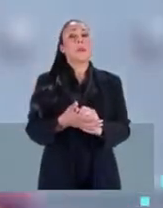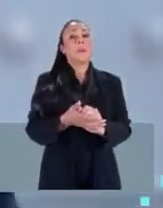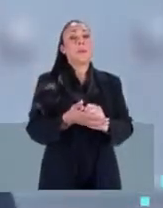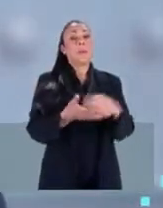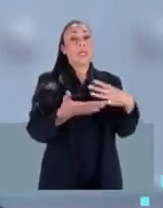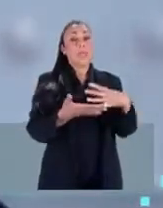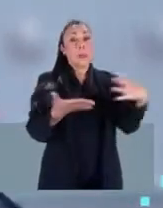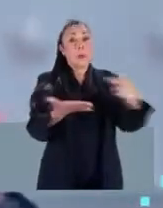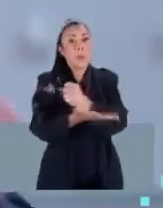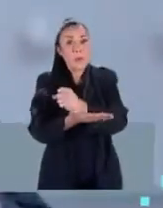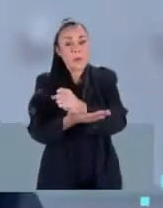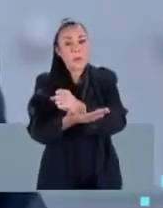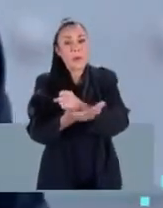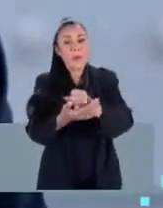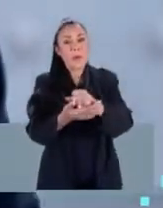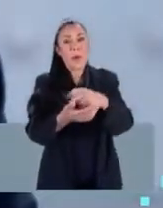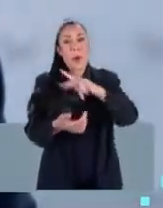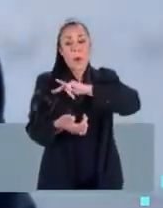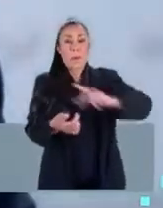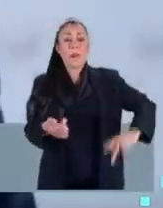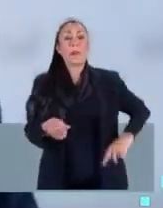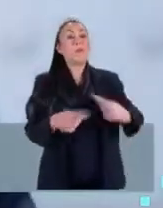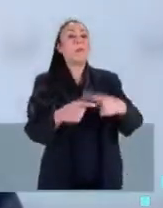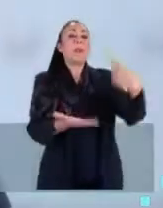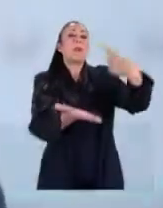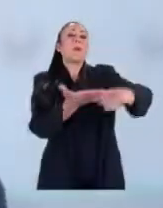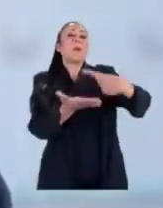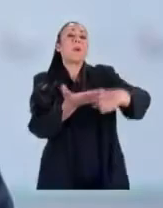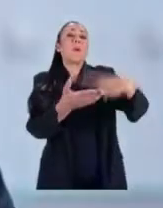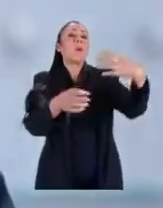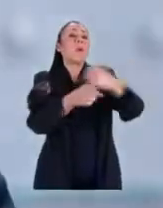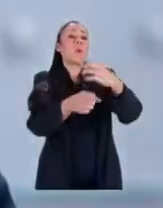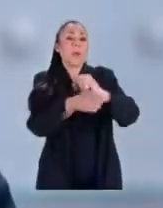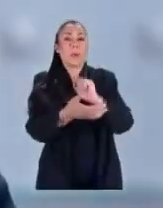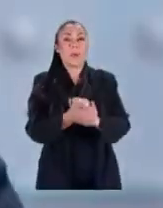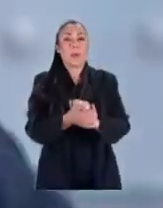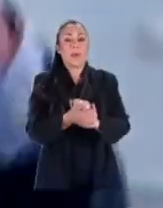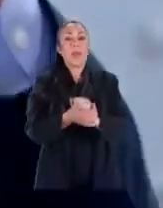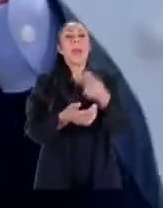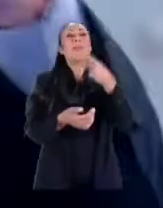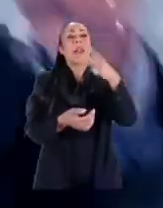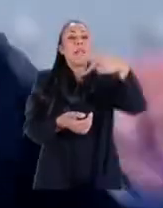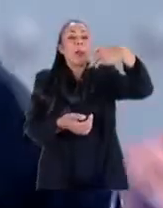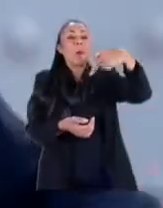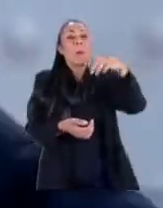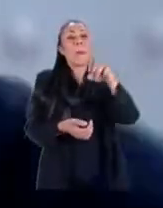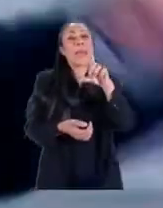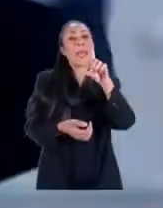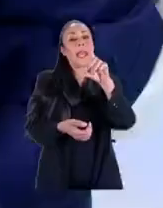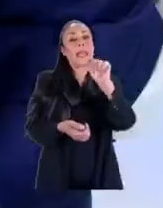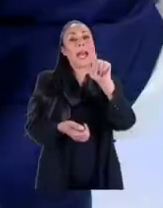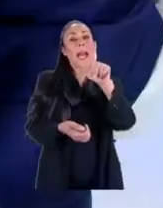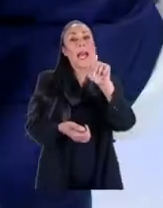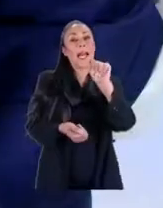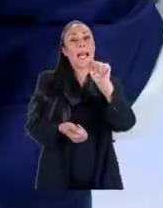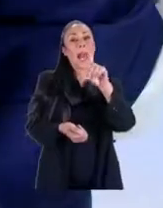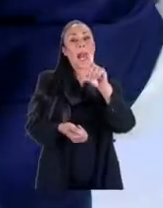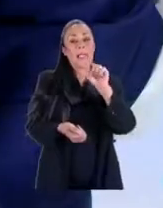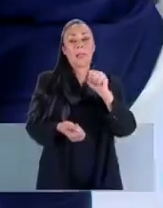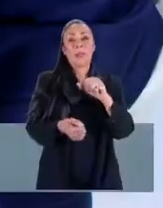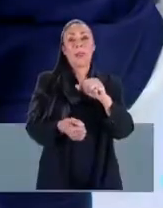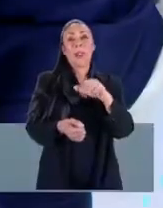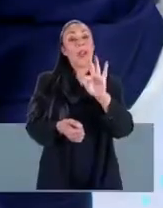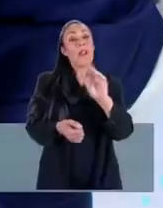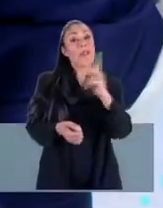da República porque ela fez um acerto de contas que eles colocaram a pedido de pedalada. Fernando Henrique Cardoso fez, eu fiz e